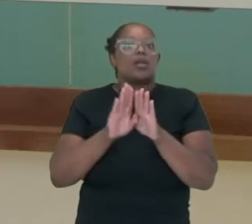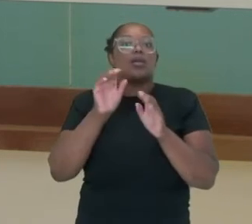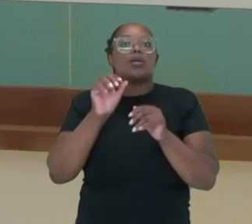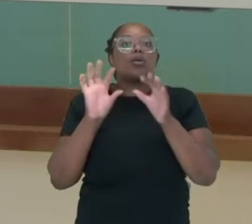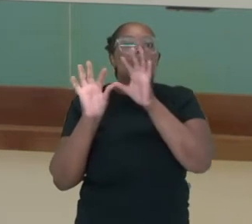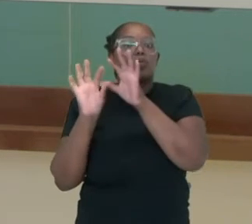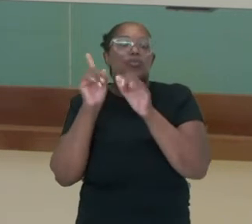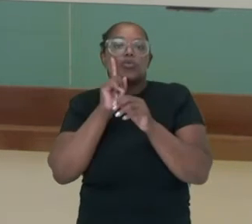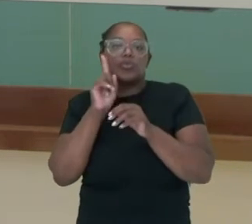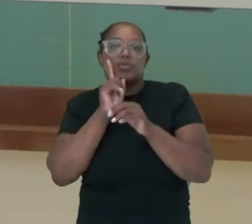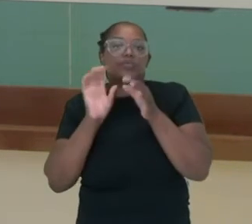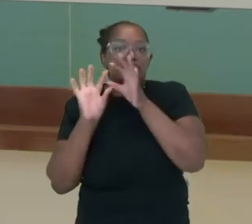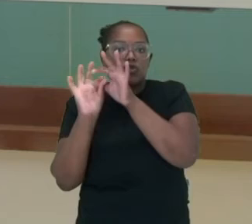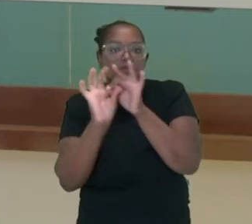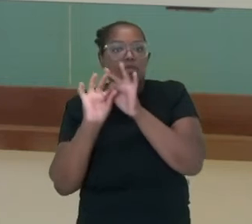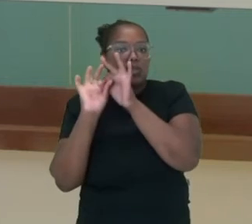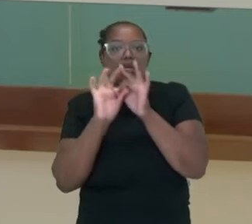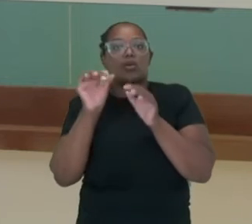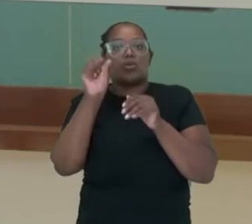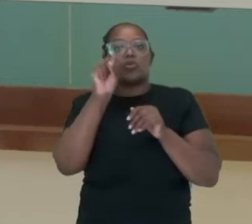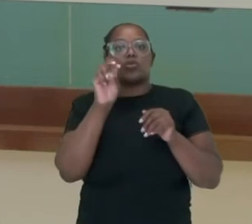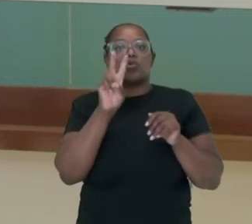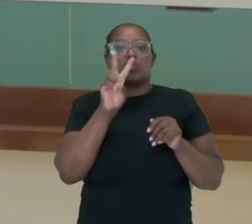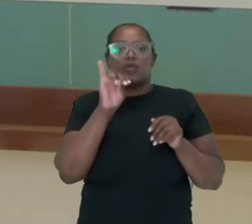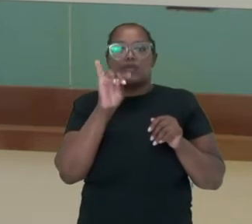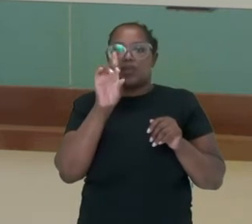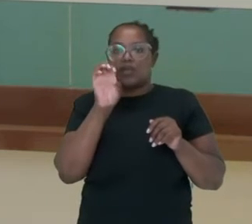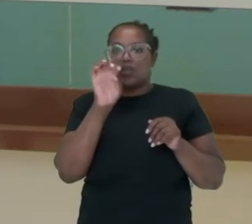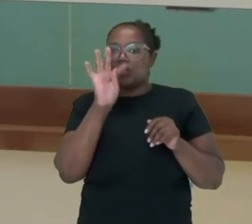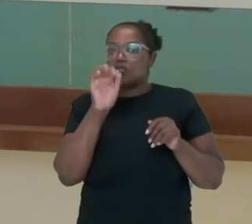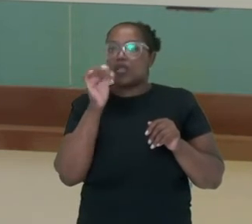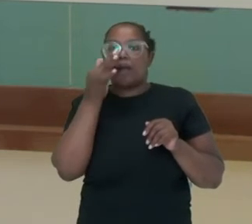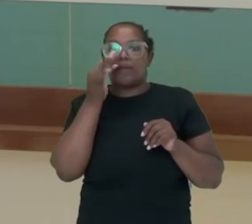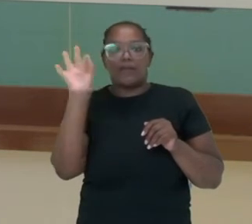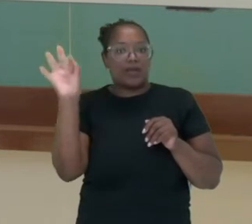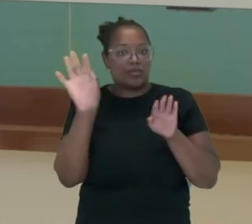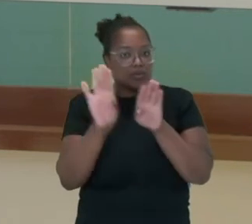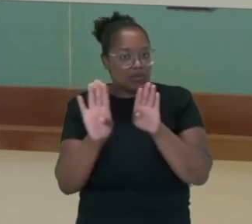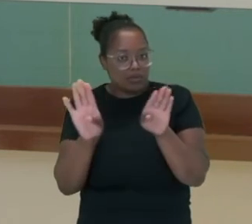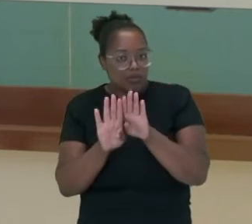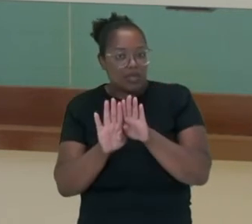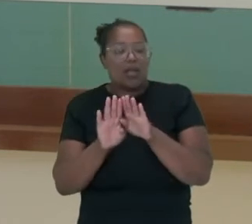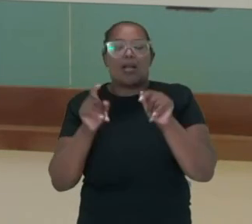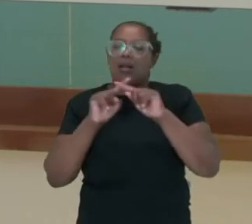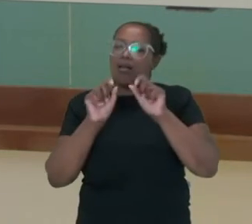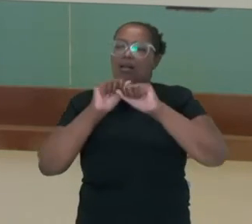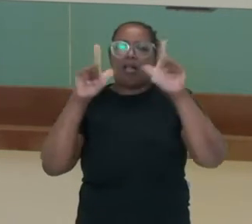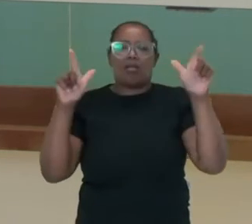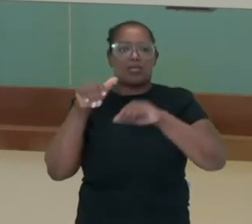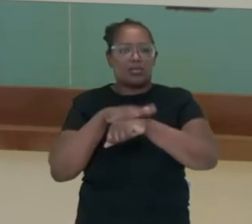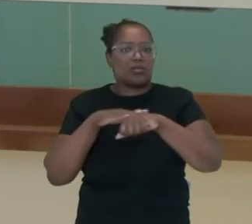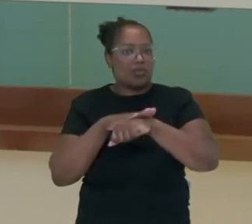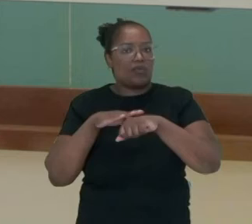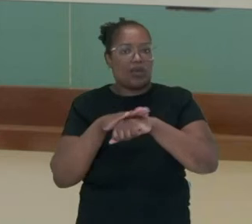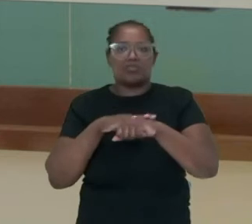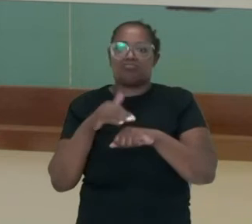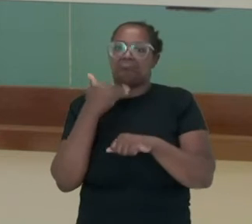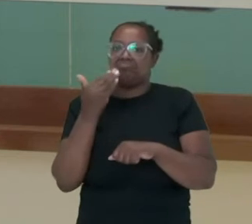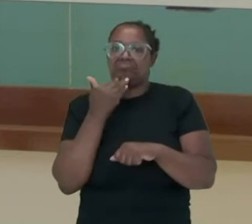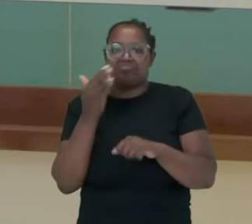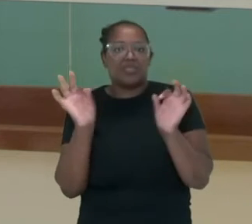Estados Unidos, Inglaterra, no caso Reino Unido e França. Claro que as conversas não deram muito certo e a partir